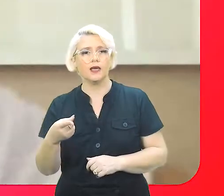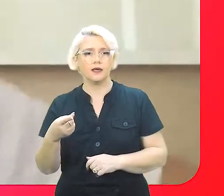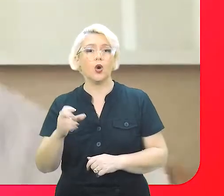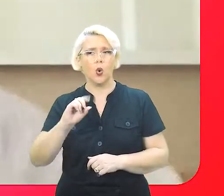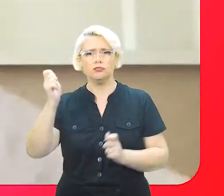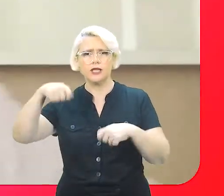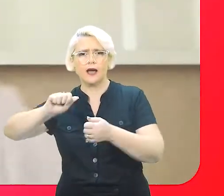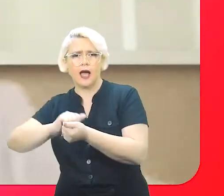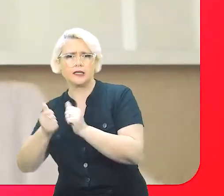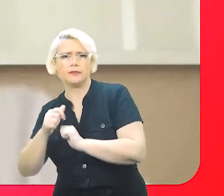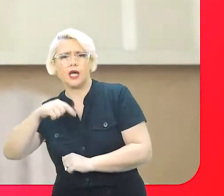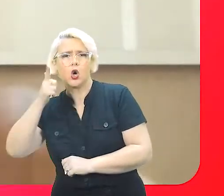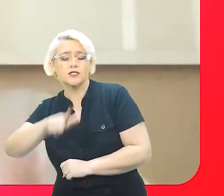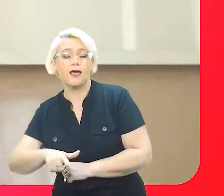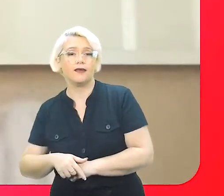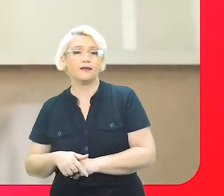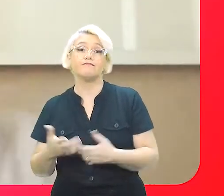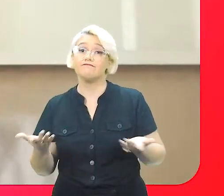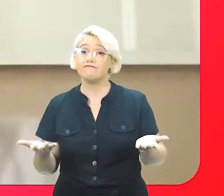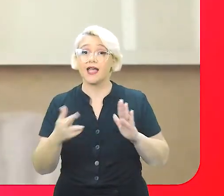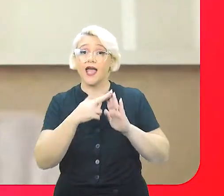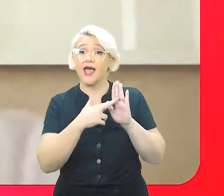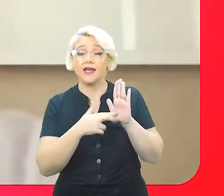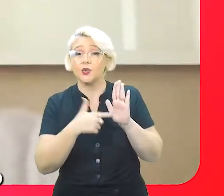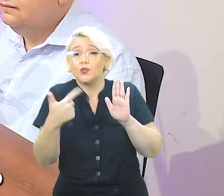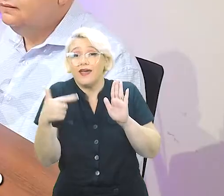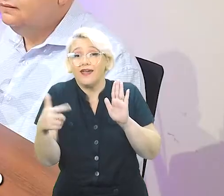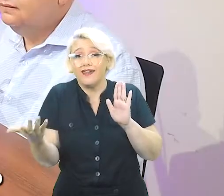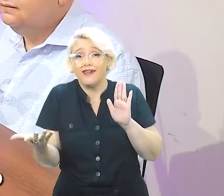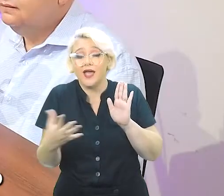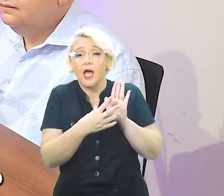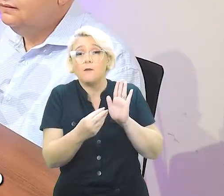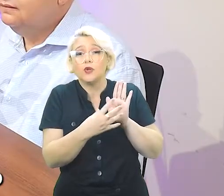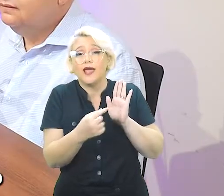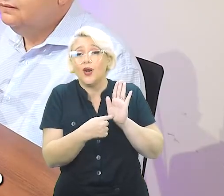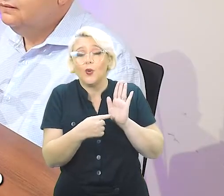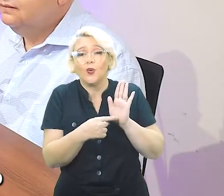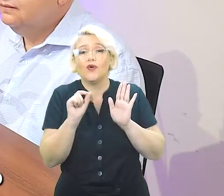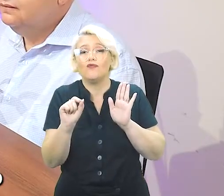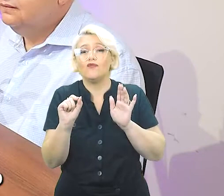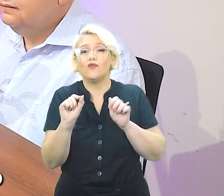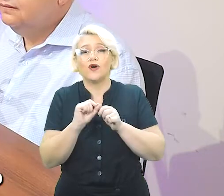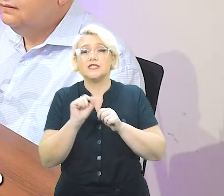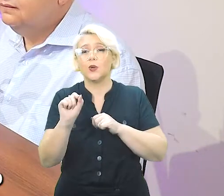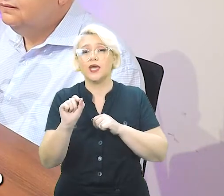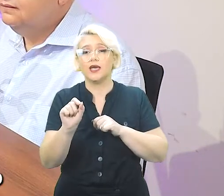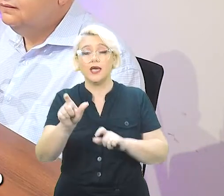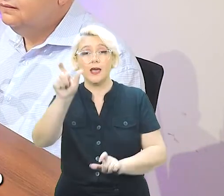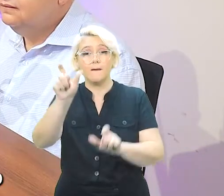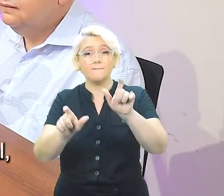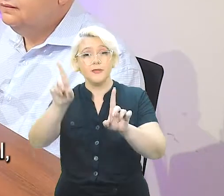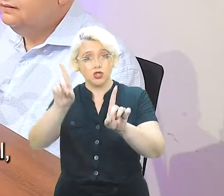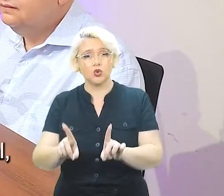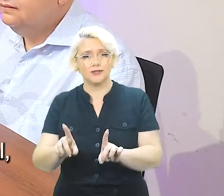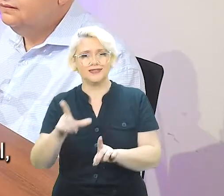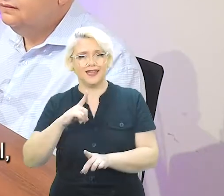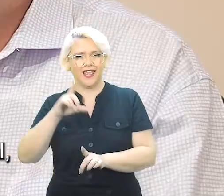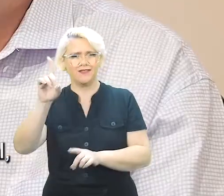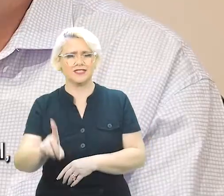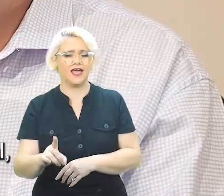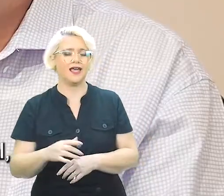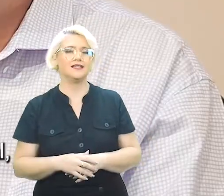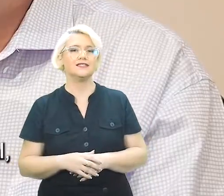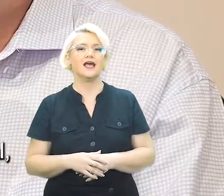adaptado. E que era o estabelecimento do modelo que fazia das pessoas, no caso, as pessoas